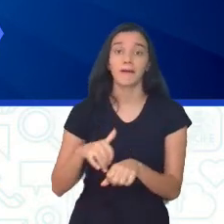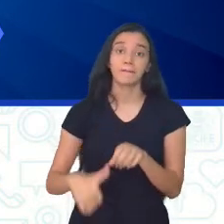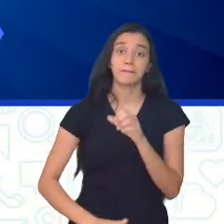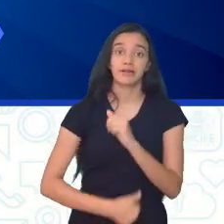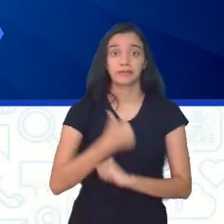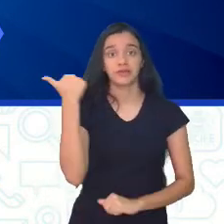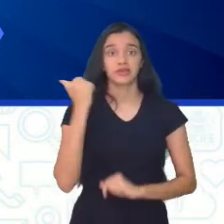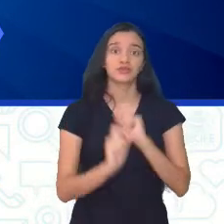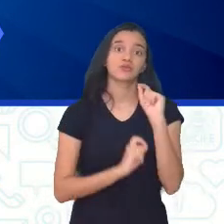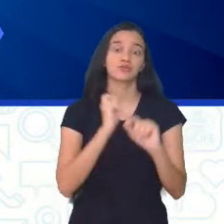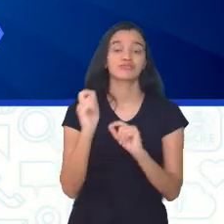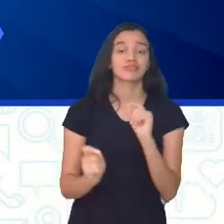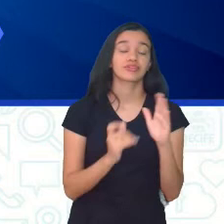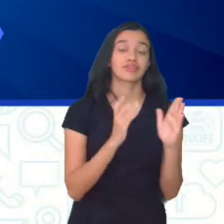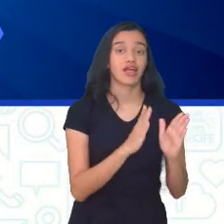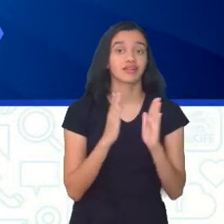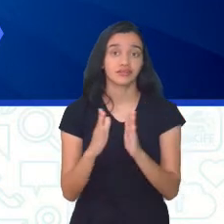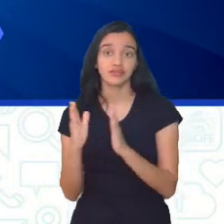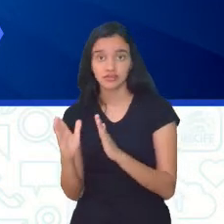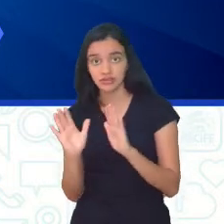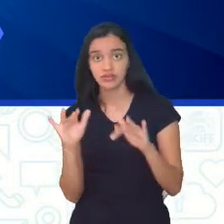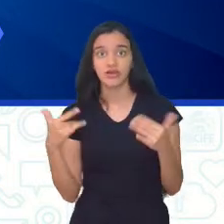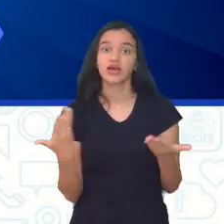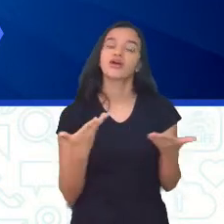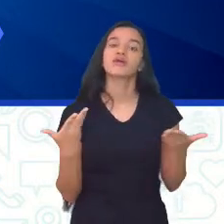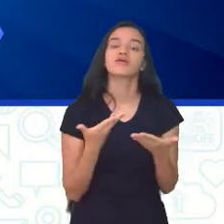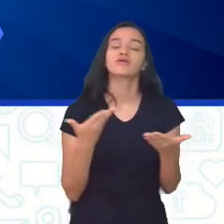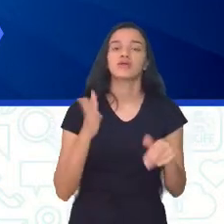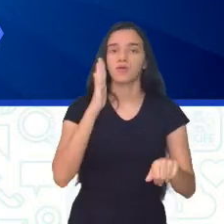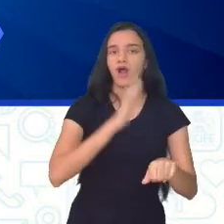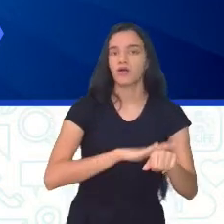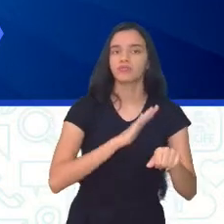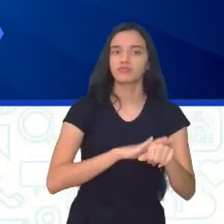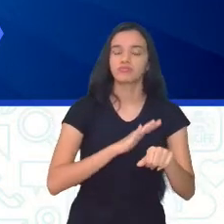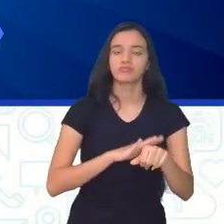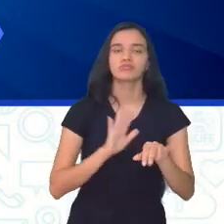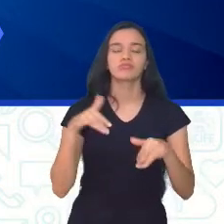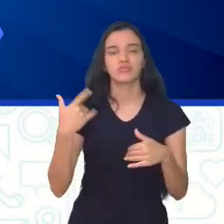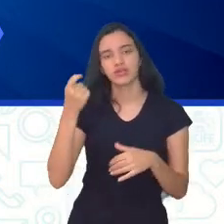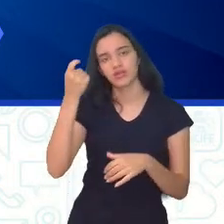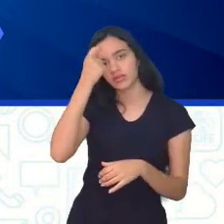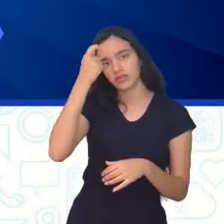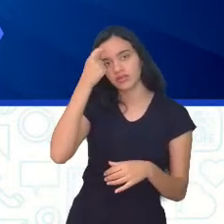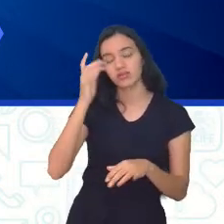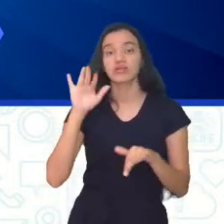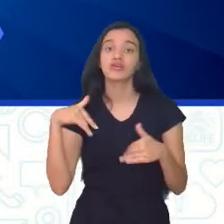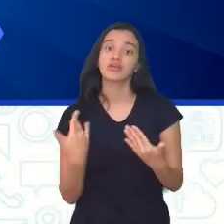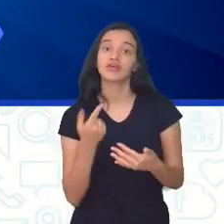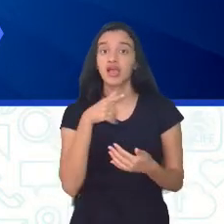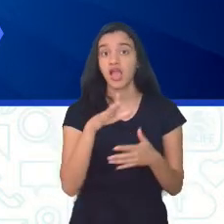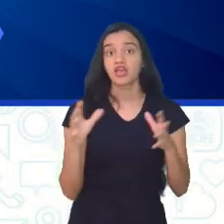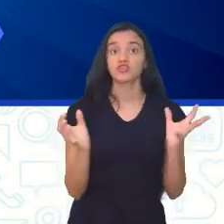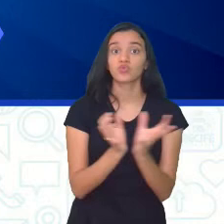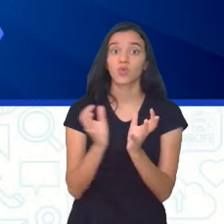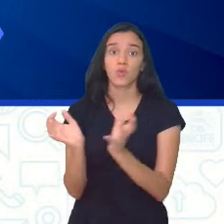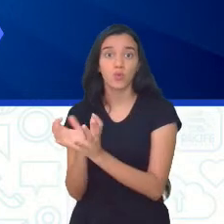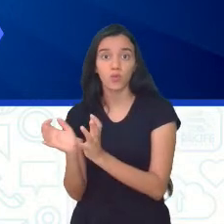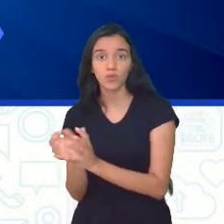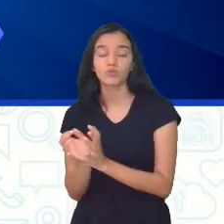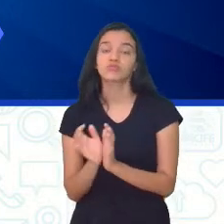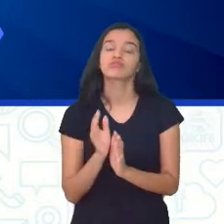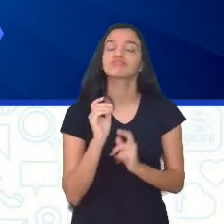a questão dessa divisão. Autônomo, neurônios e motores. E esse conjunto aí